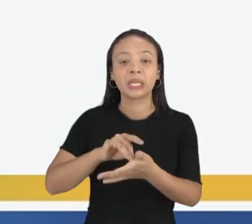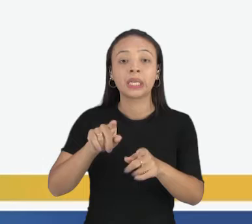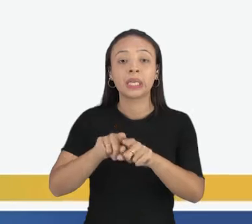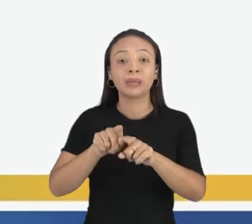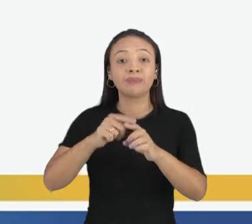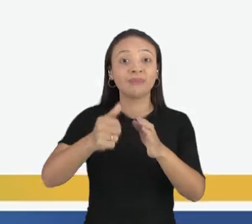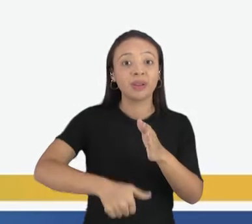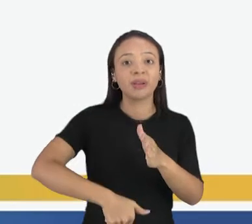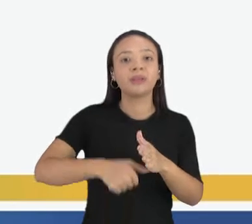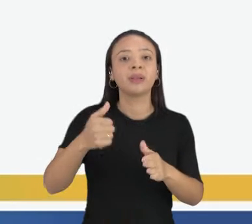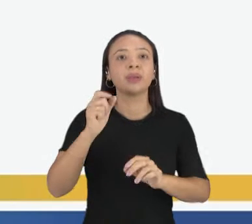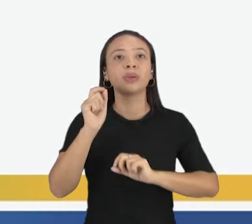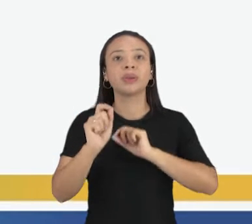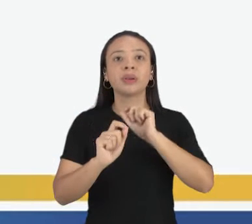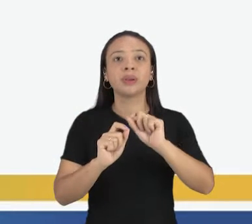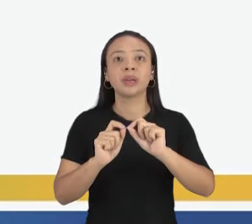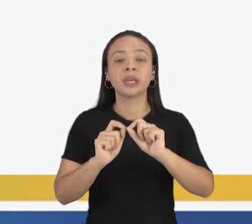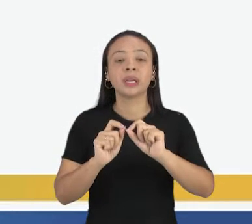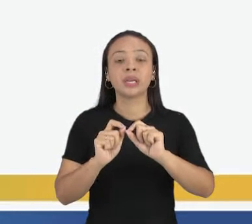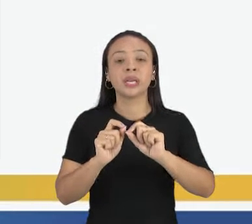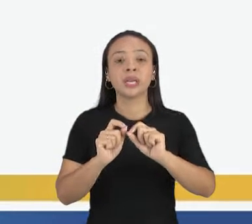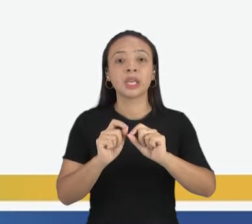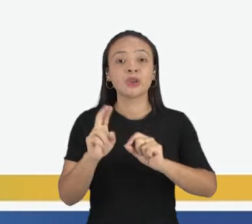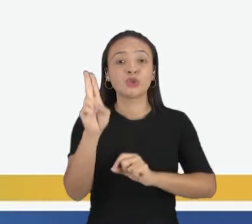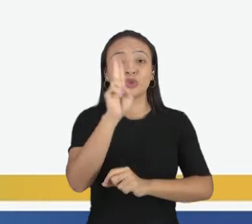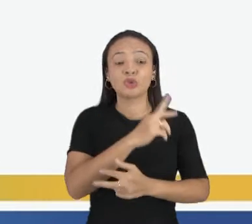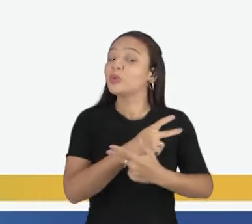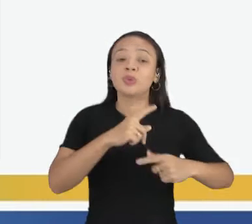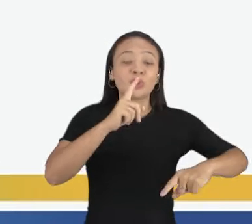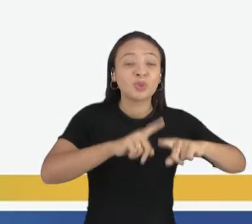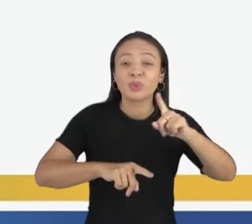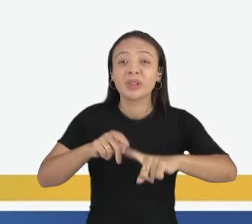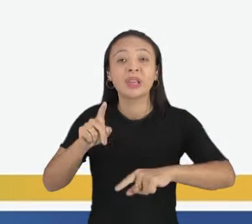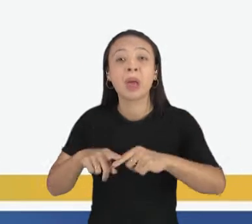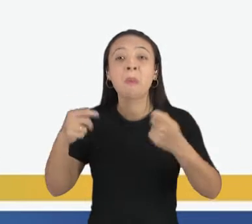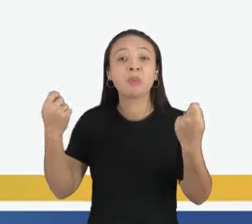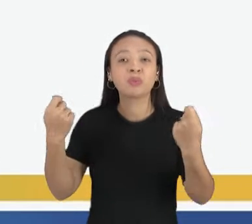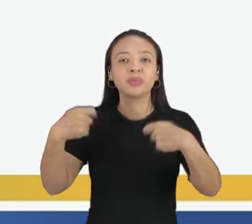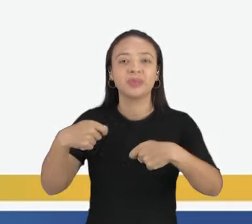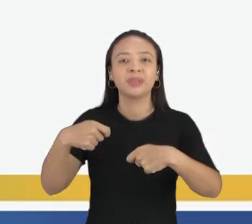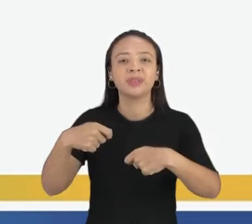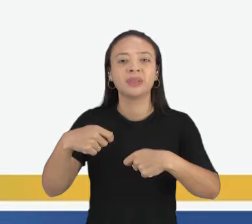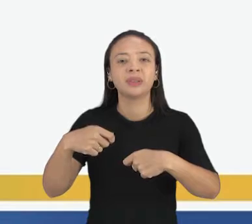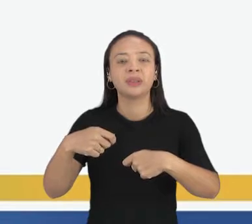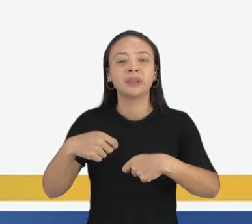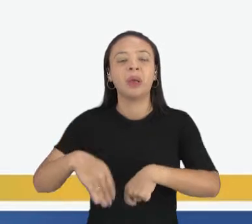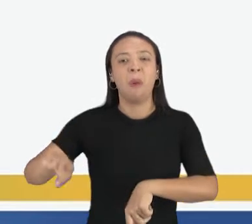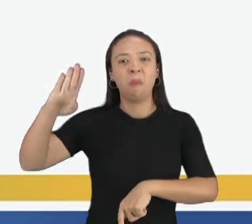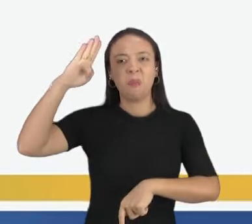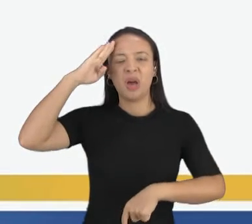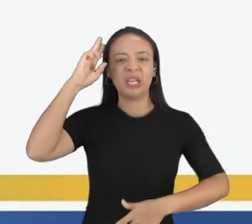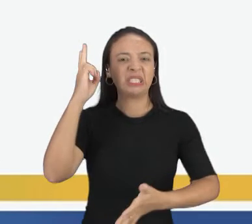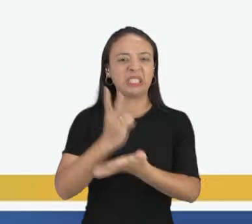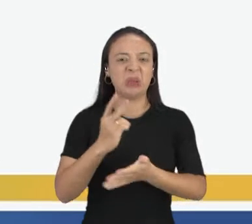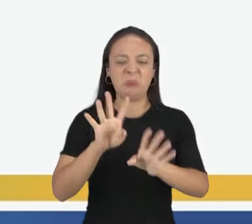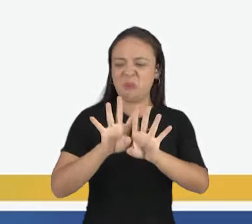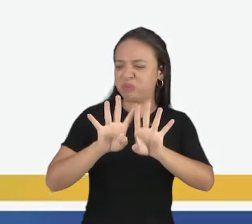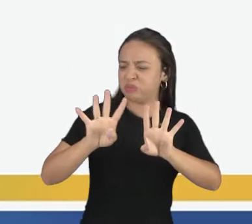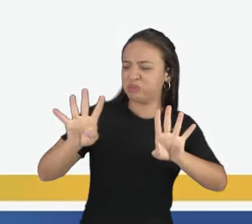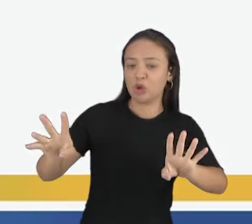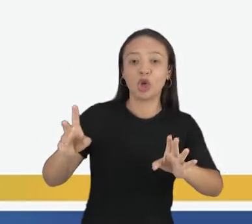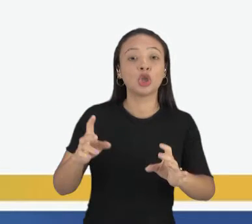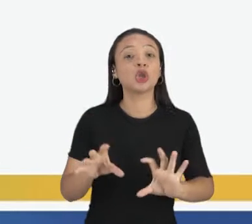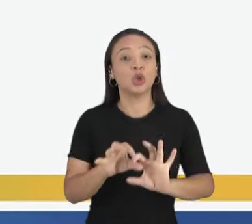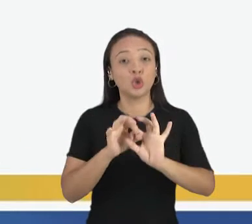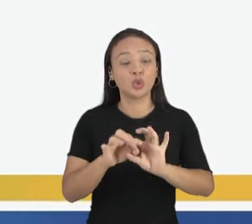na história, pessoal, que se usou todos os recursos disponíveis. Militares lutaram lado a lado com civis e